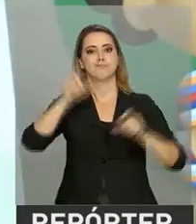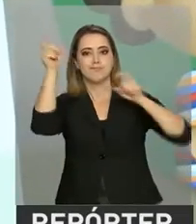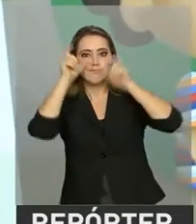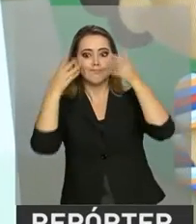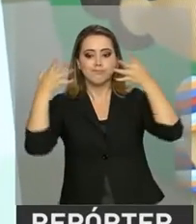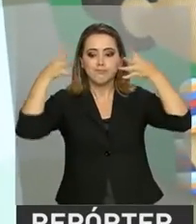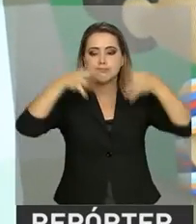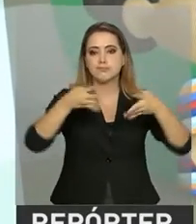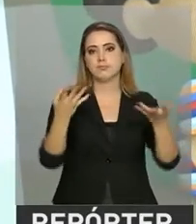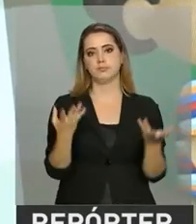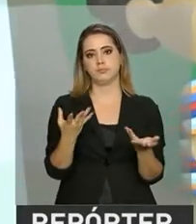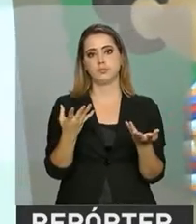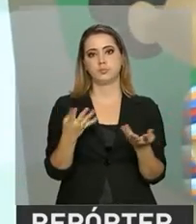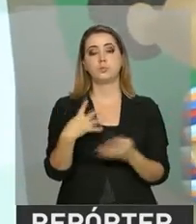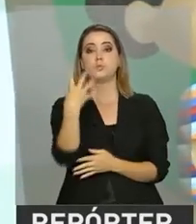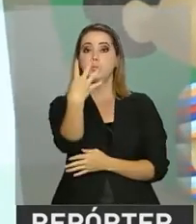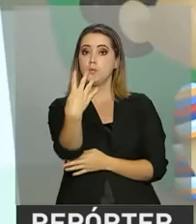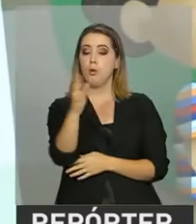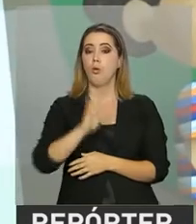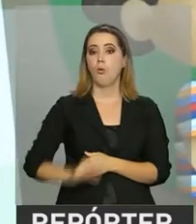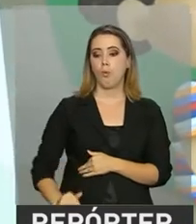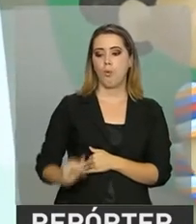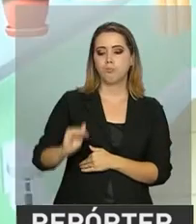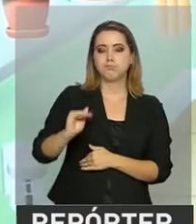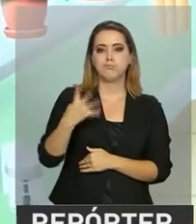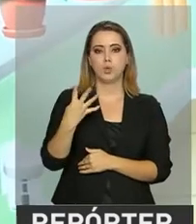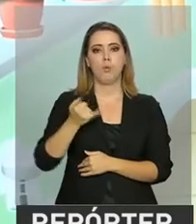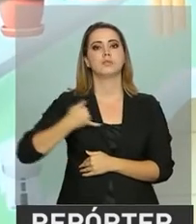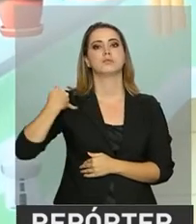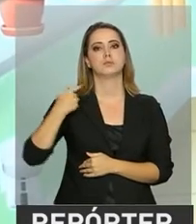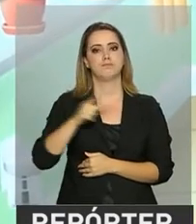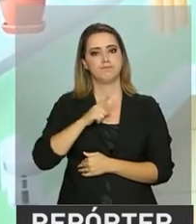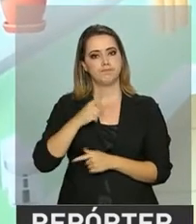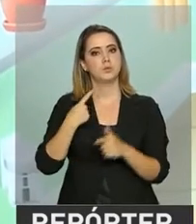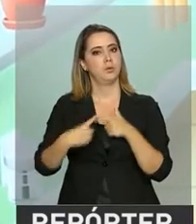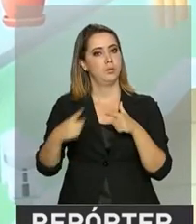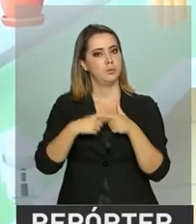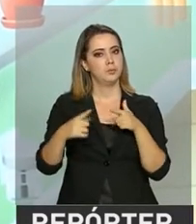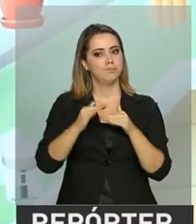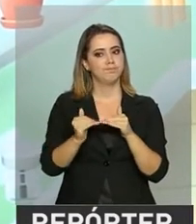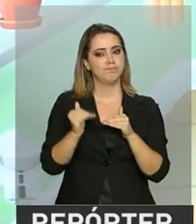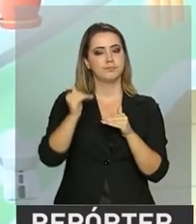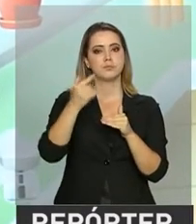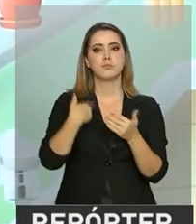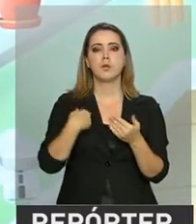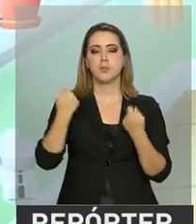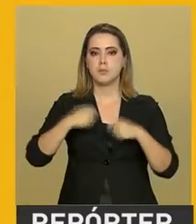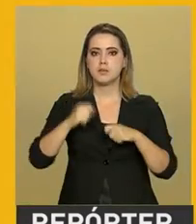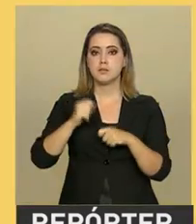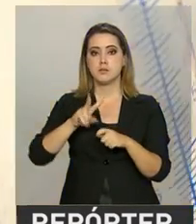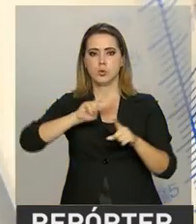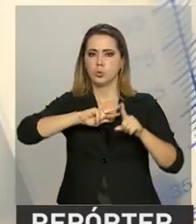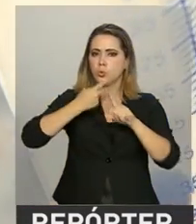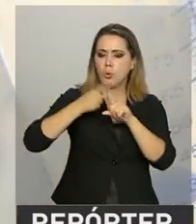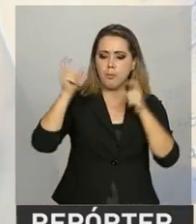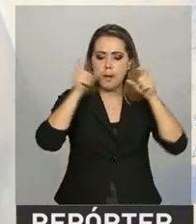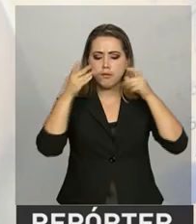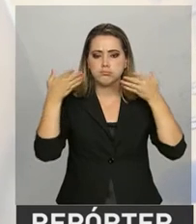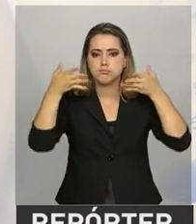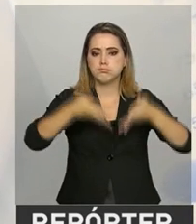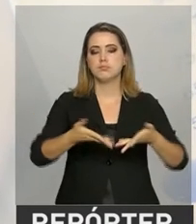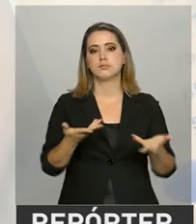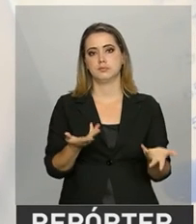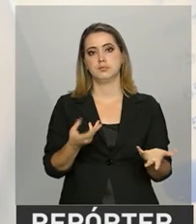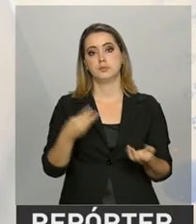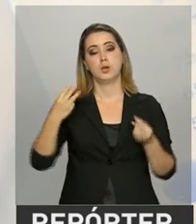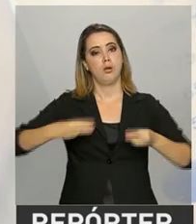crianças de até 4 anos são as mais vulneráveis a acidentes domésticos e requerem atenção redobrada de acordo com o ministério